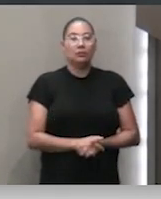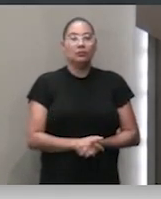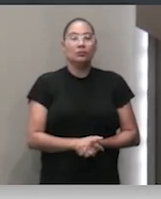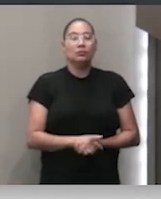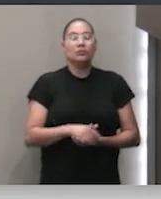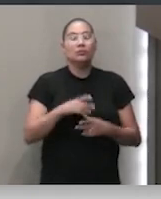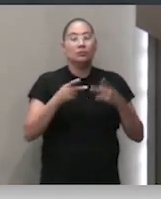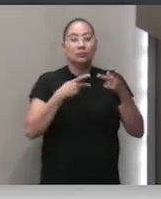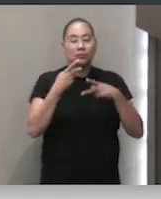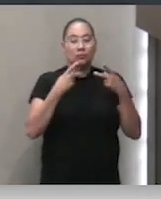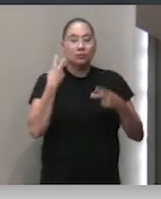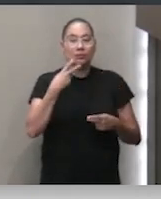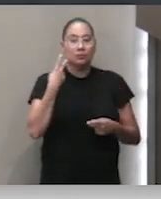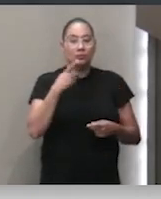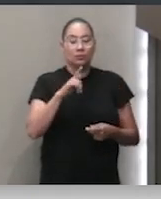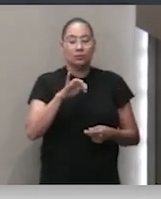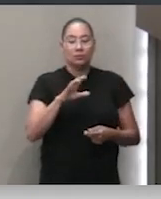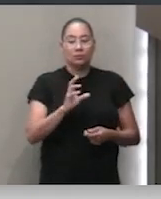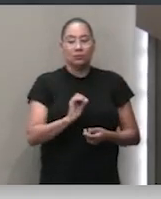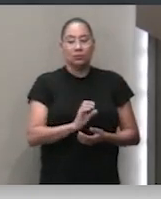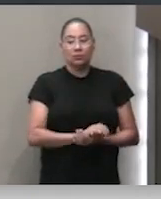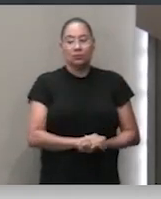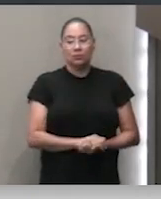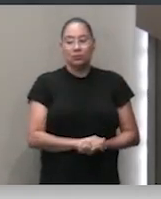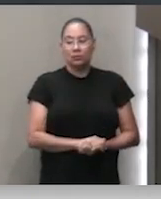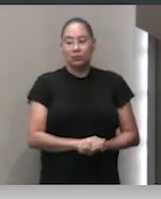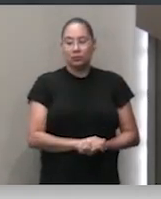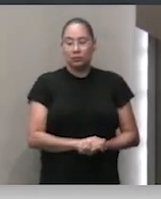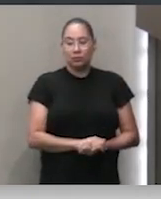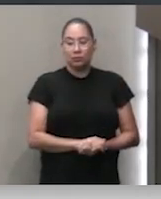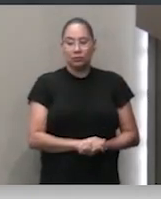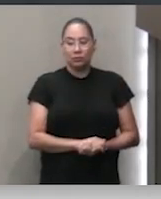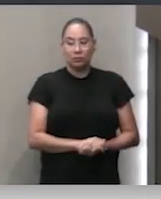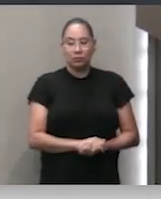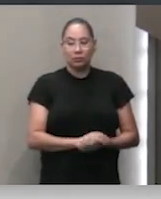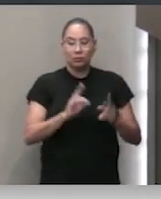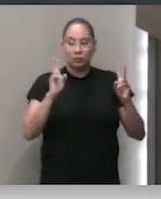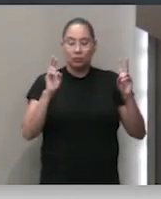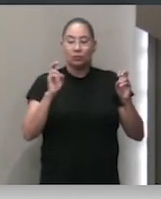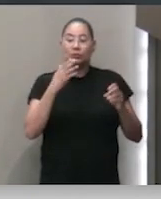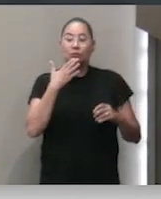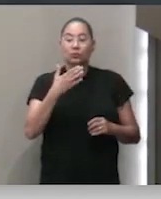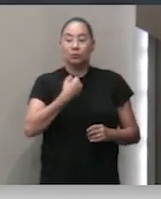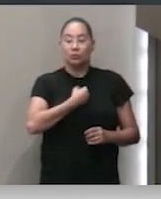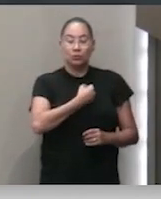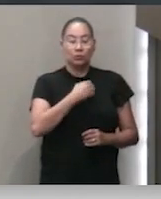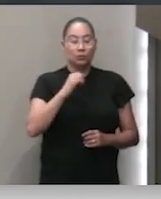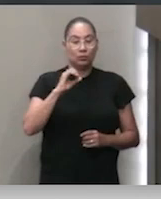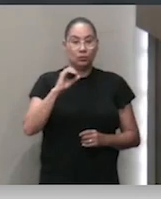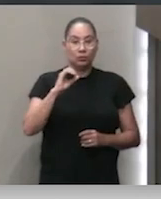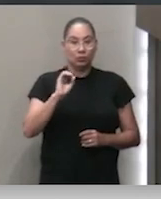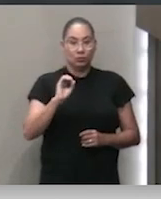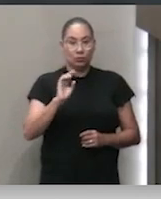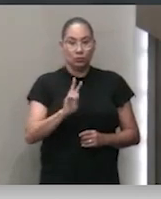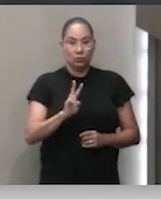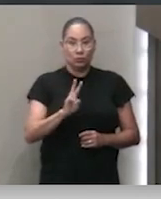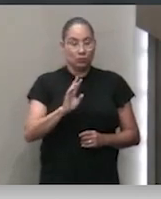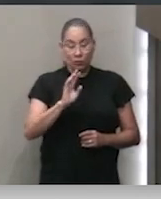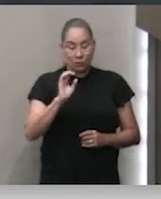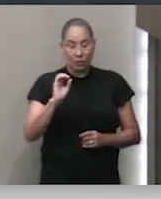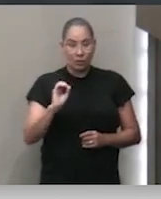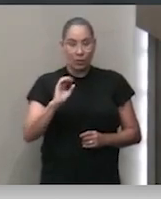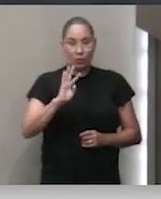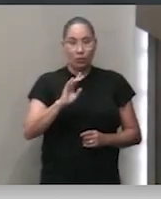manifestação do vereador Gil Krug. Manifestação sobre a moção número 4 de 2025. Obrigado,